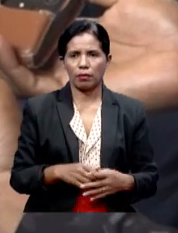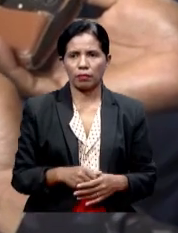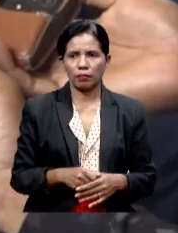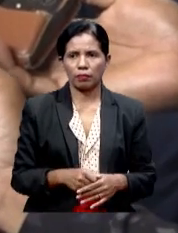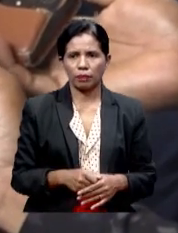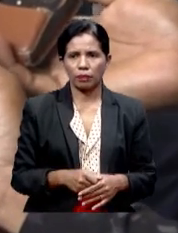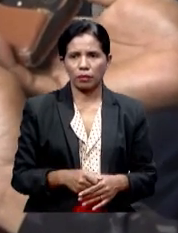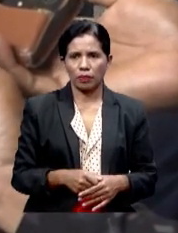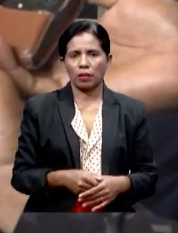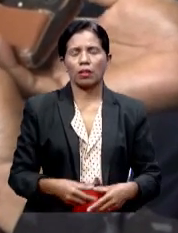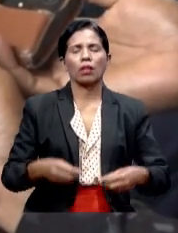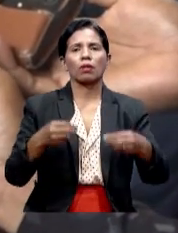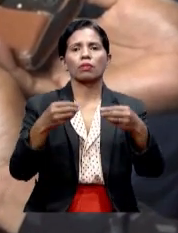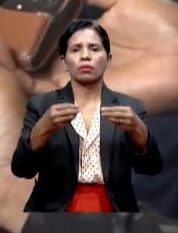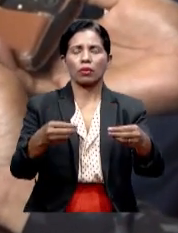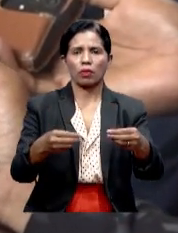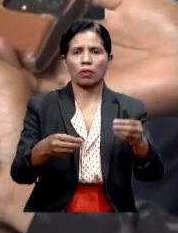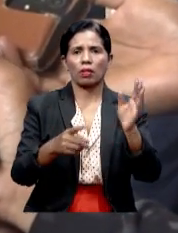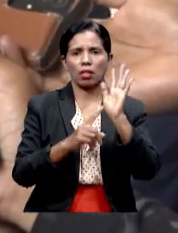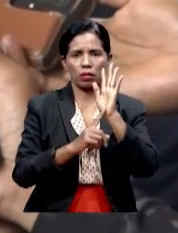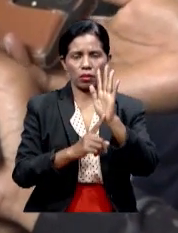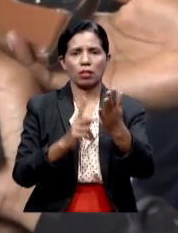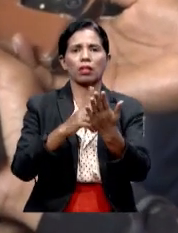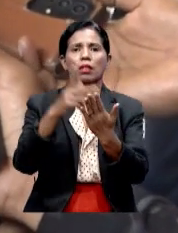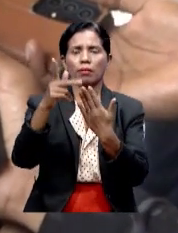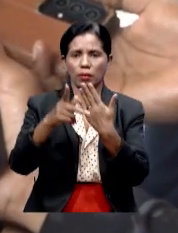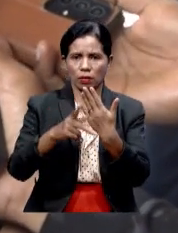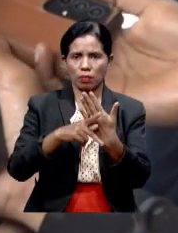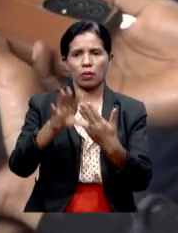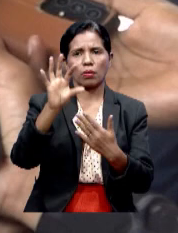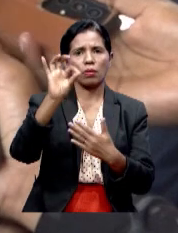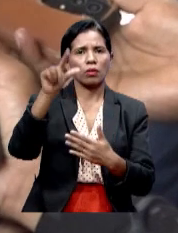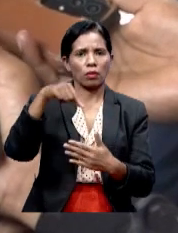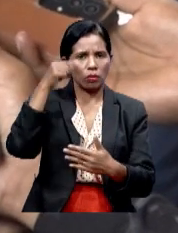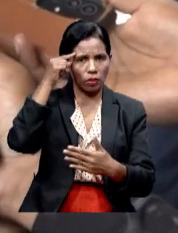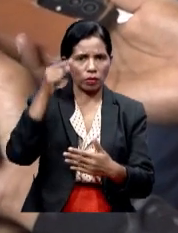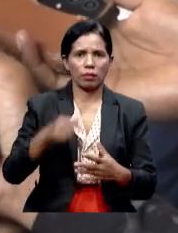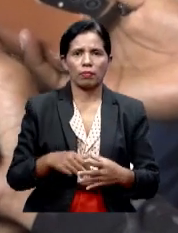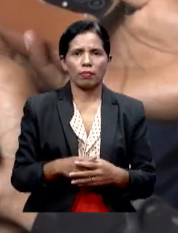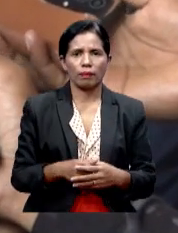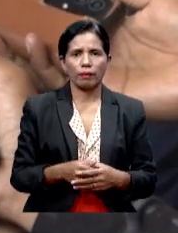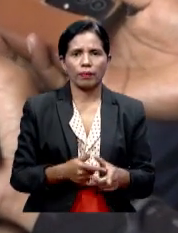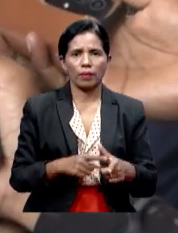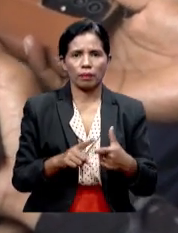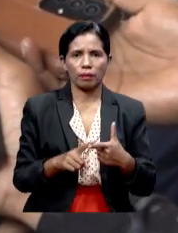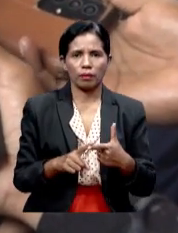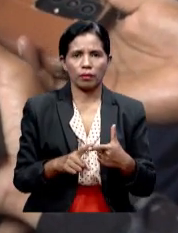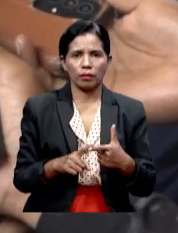né, refletido e a programa no governo e